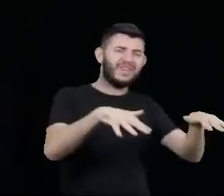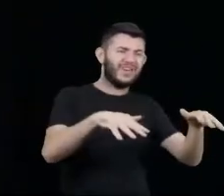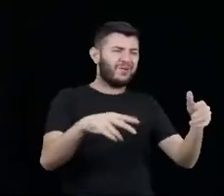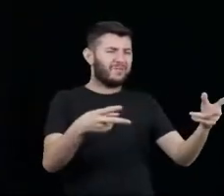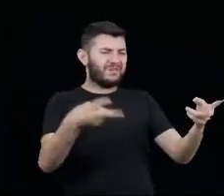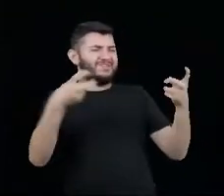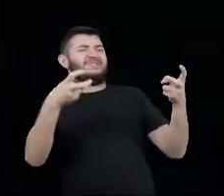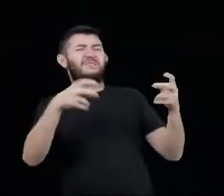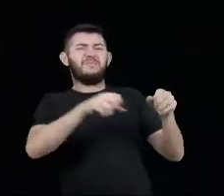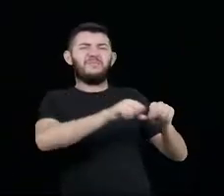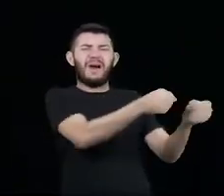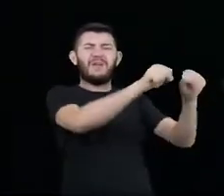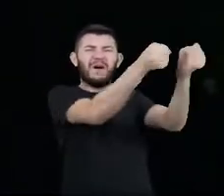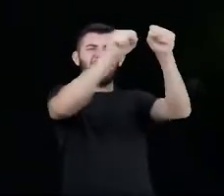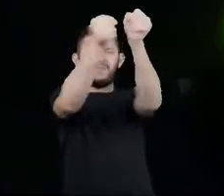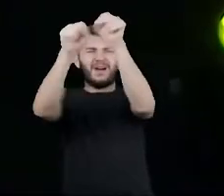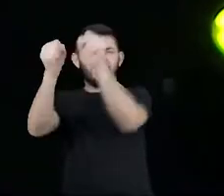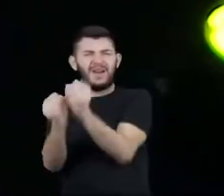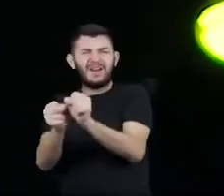desse governo.